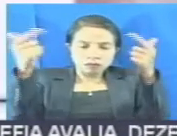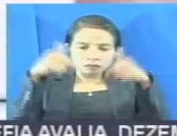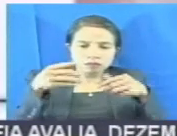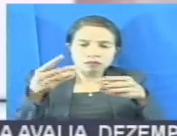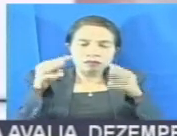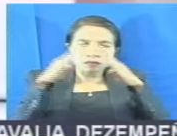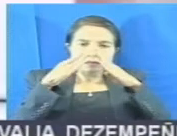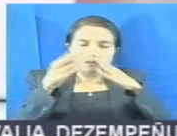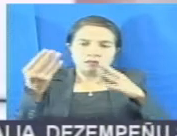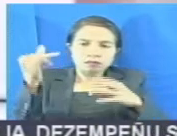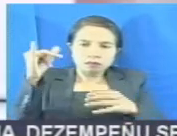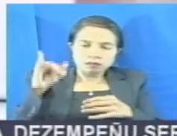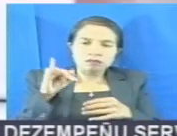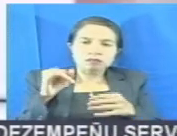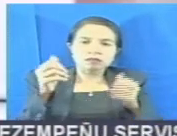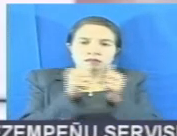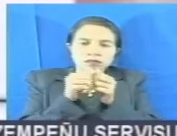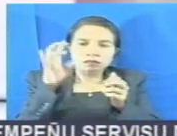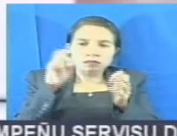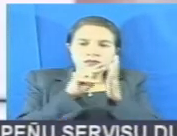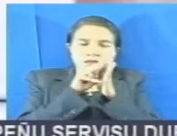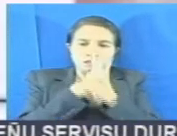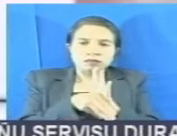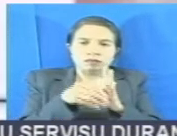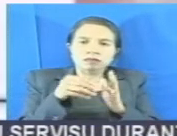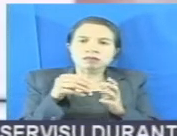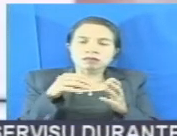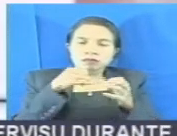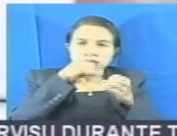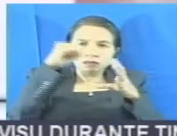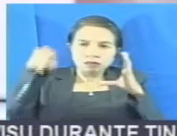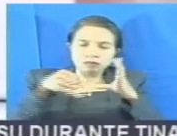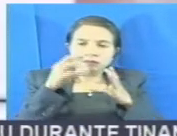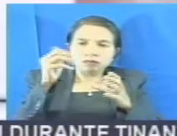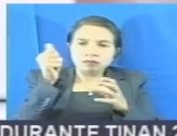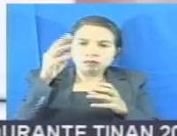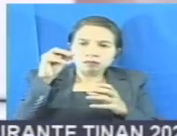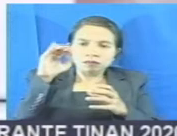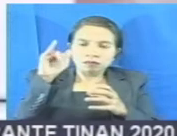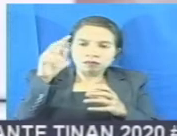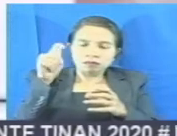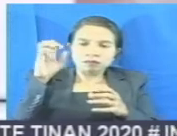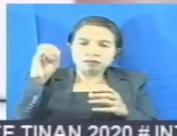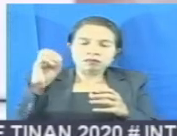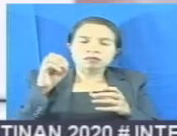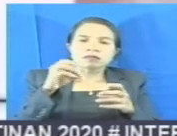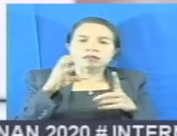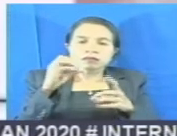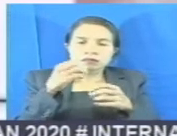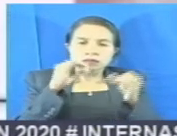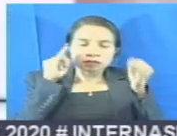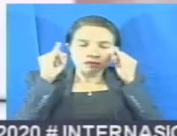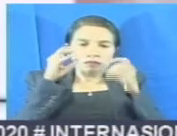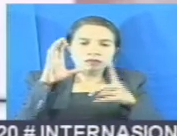e a segmento 7 minutos, jornalista Artatele Amitu conhecerá Araújo, se a entrevista ao comandante polícia secção